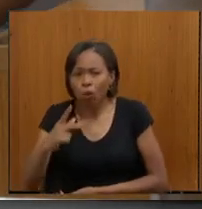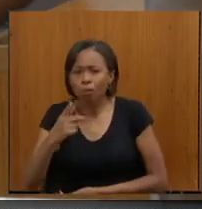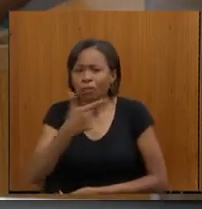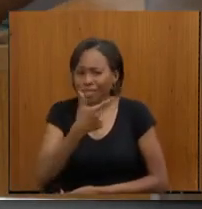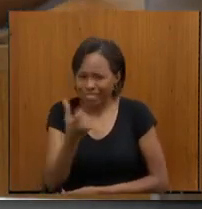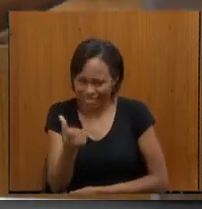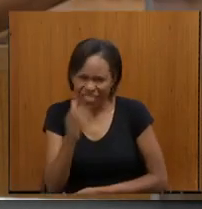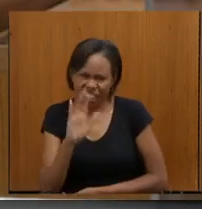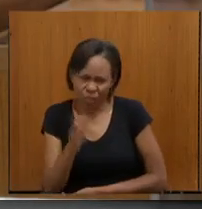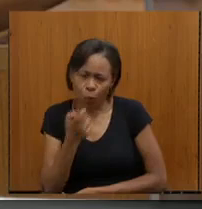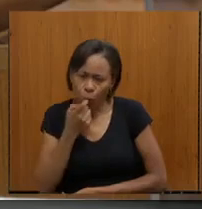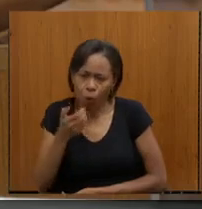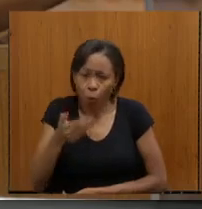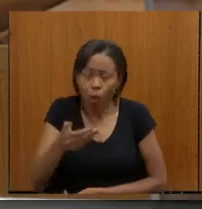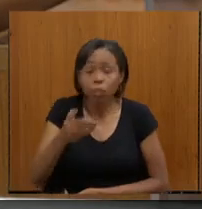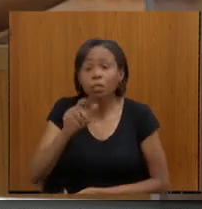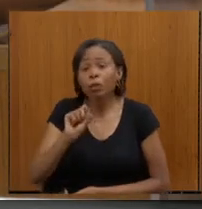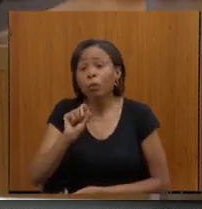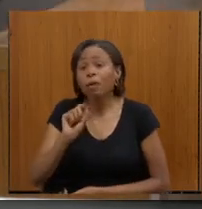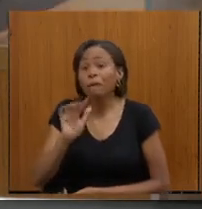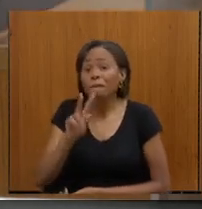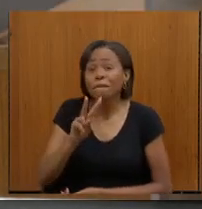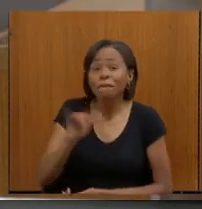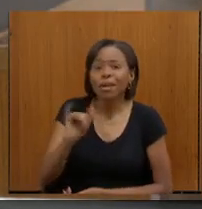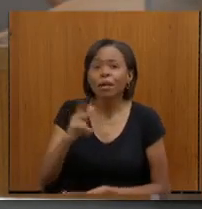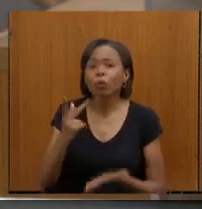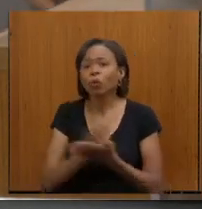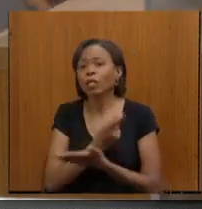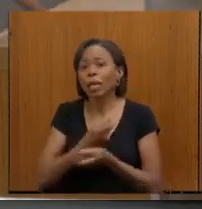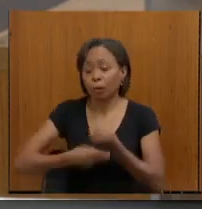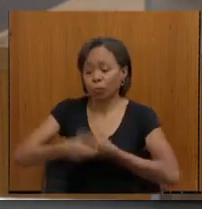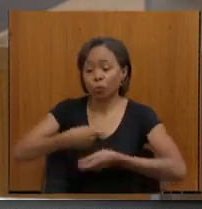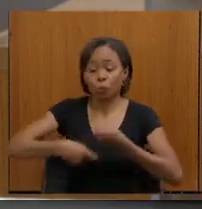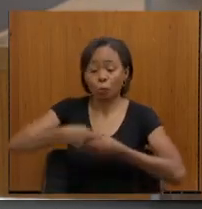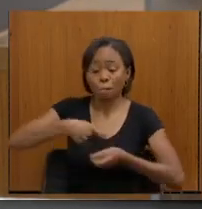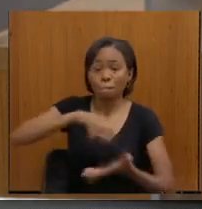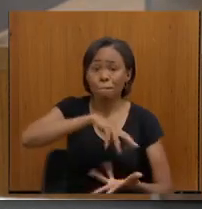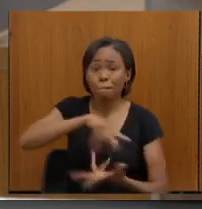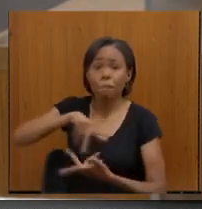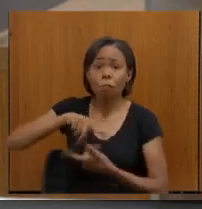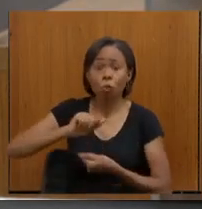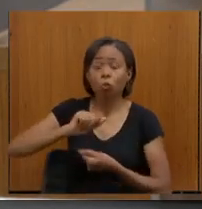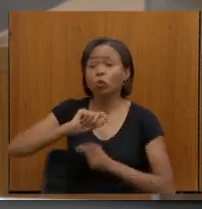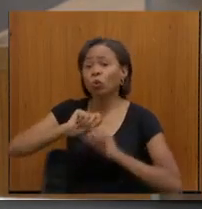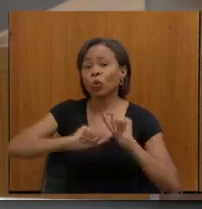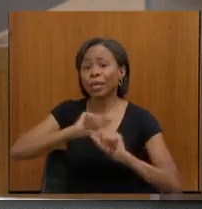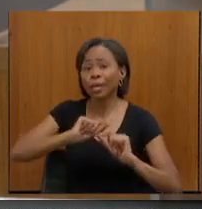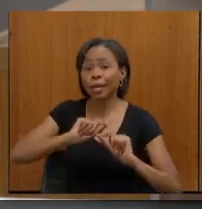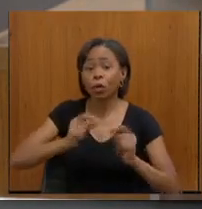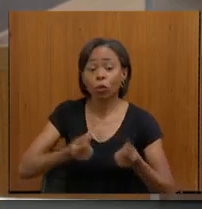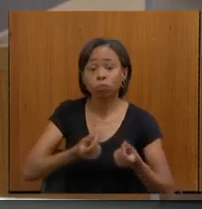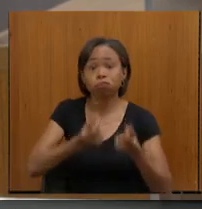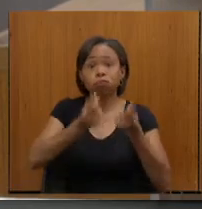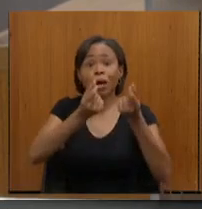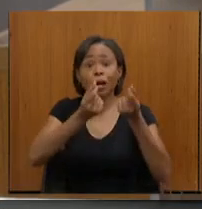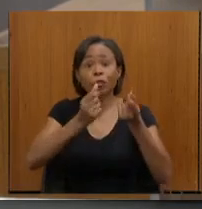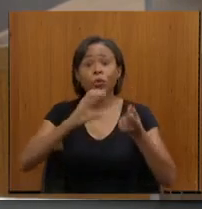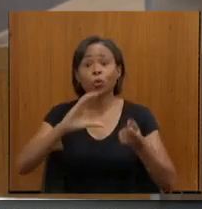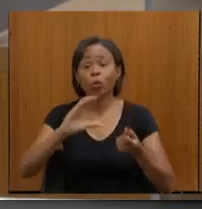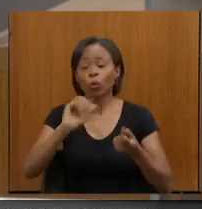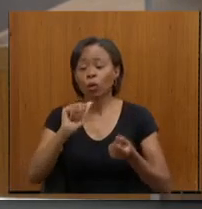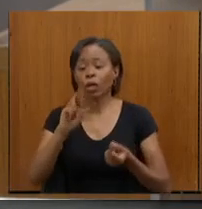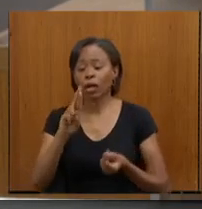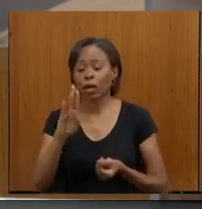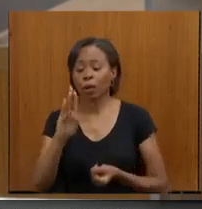momento a economia Global vai se vai se deparar com a precificação do carbono Ou seja é nós